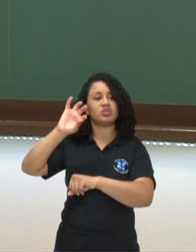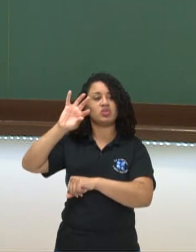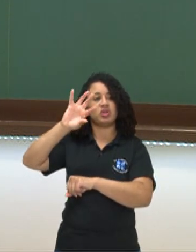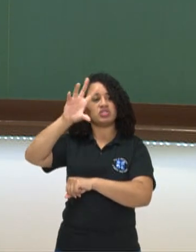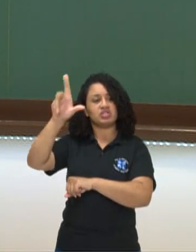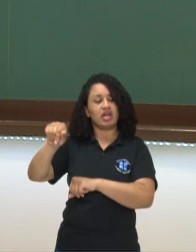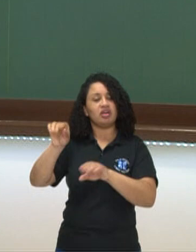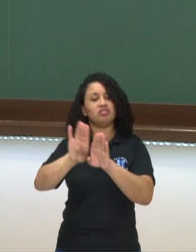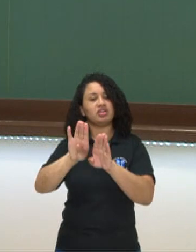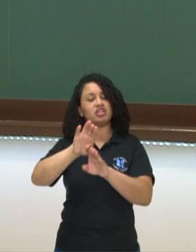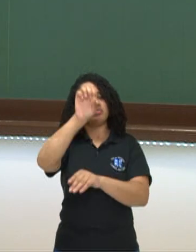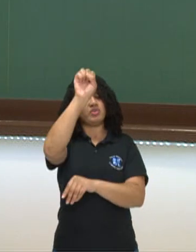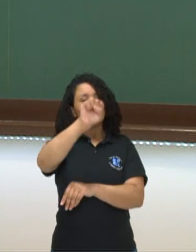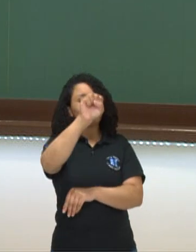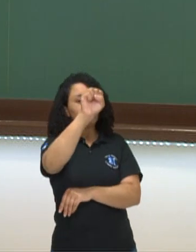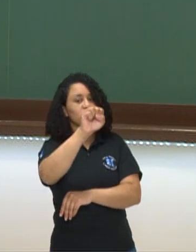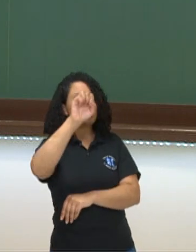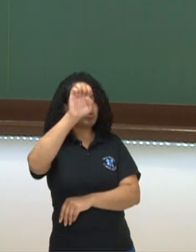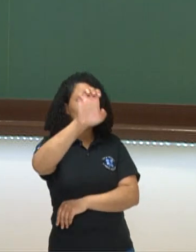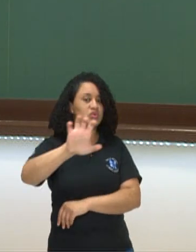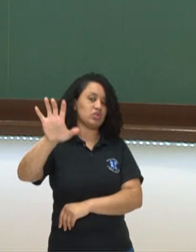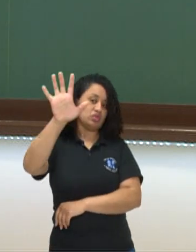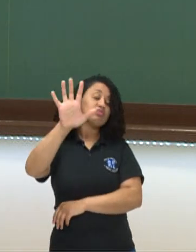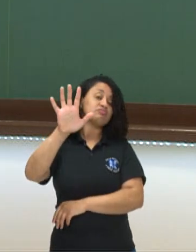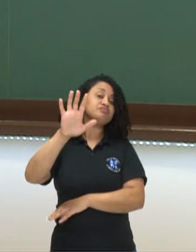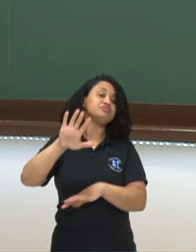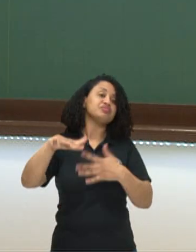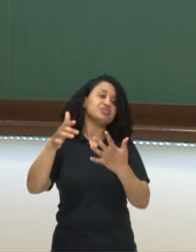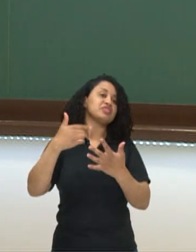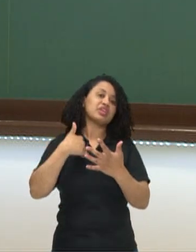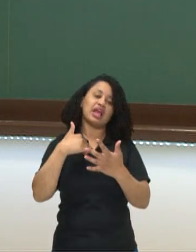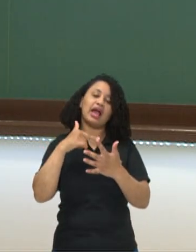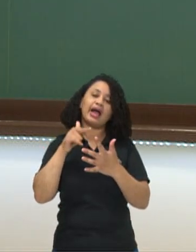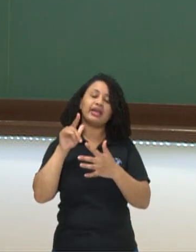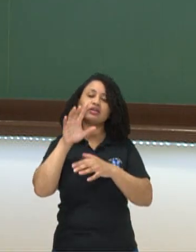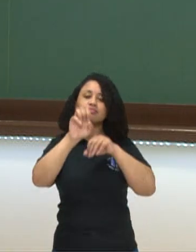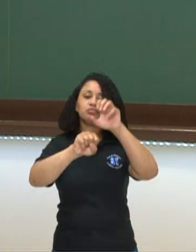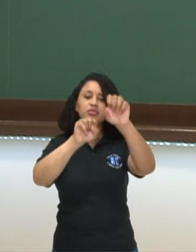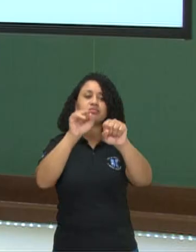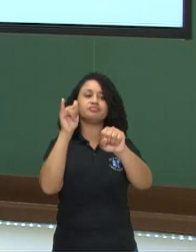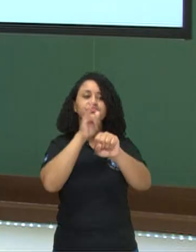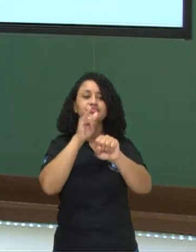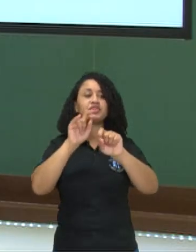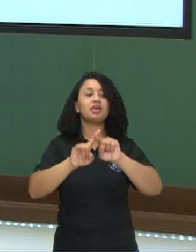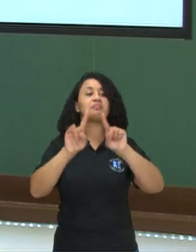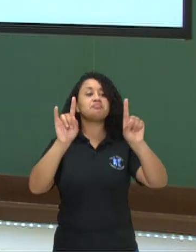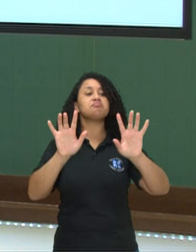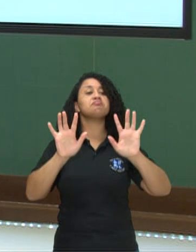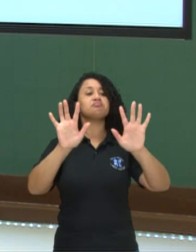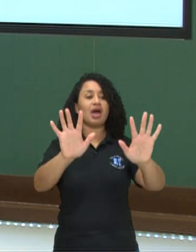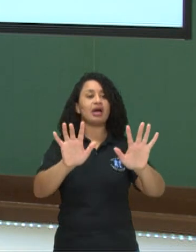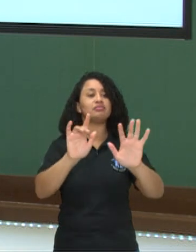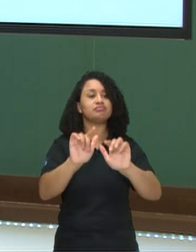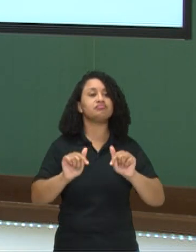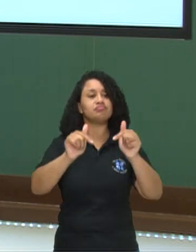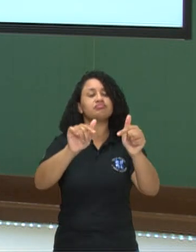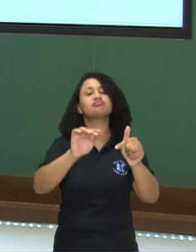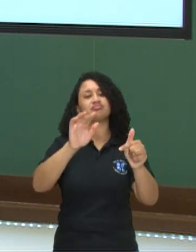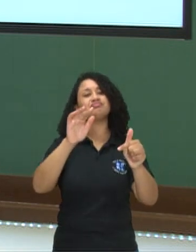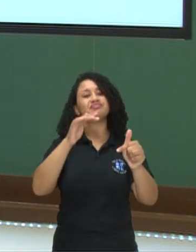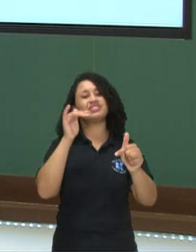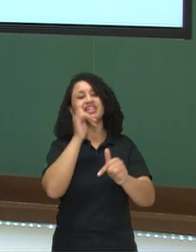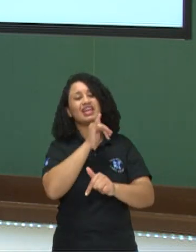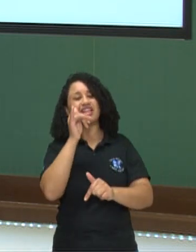era o objetivo da Itália de ocupar, enquanto a Alemanha se ocupava com o restante da Europa. Mas o desempenho militar italiano foi